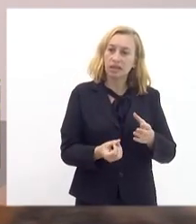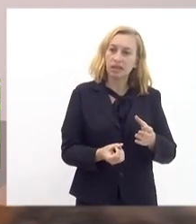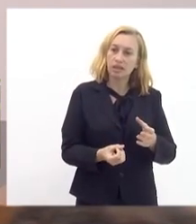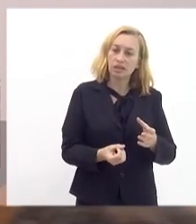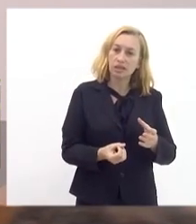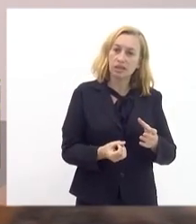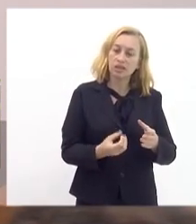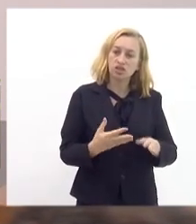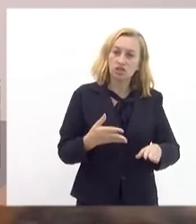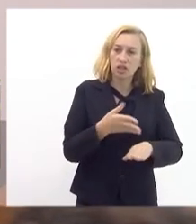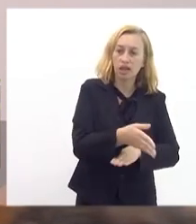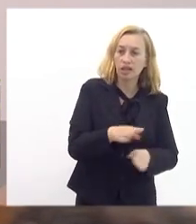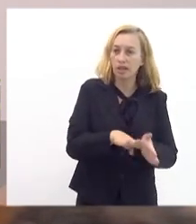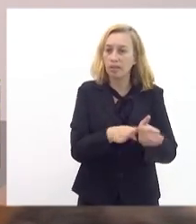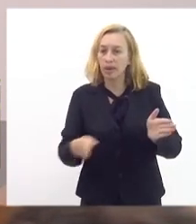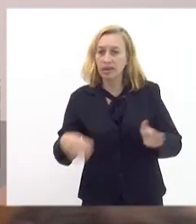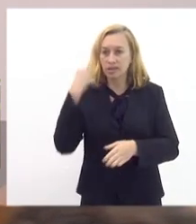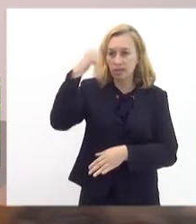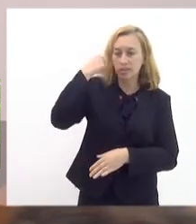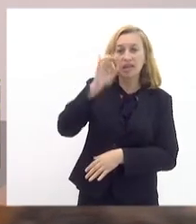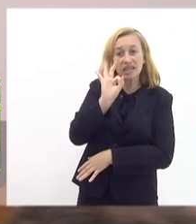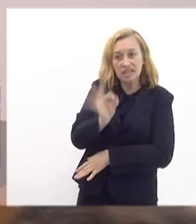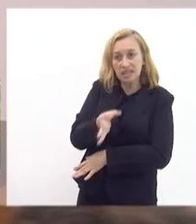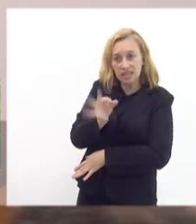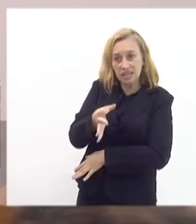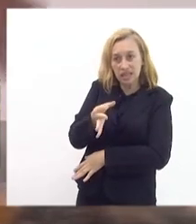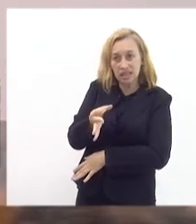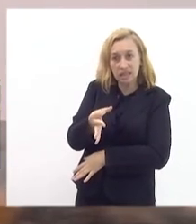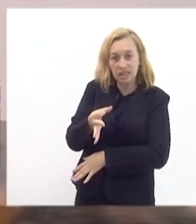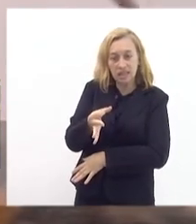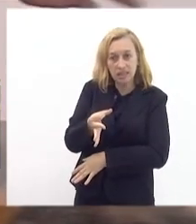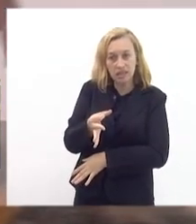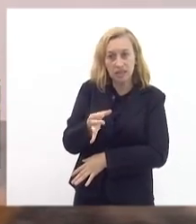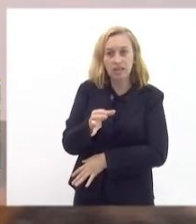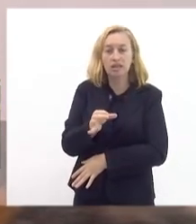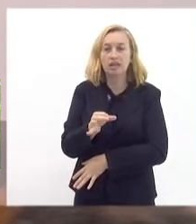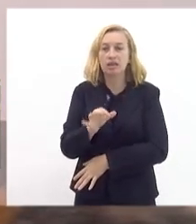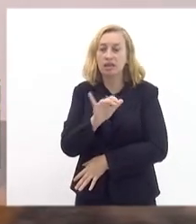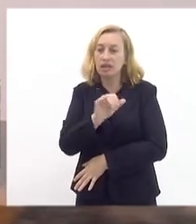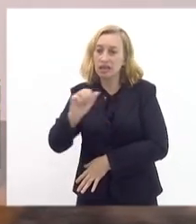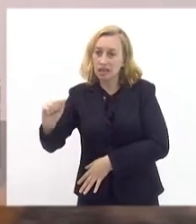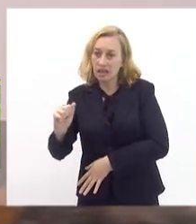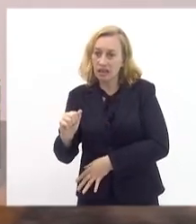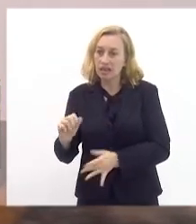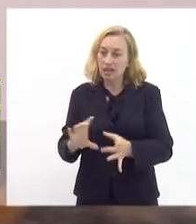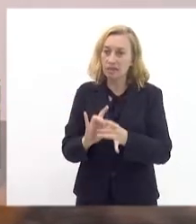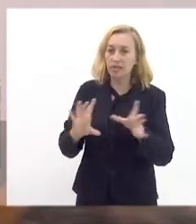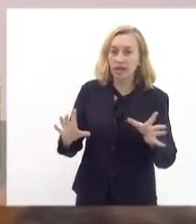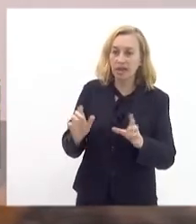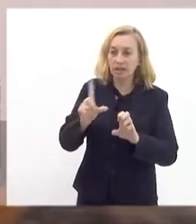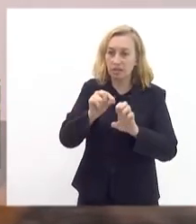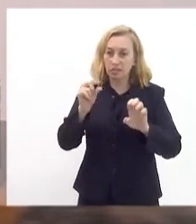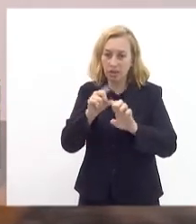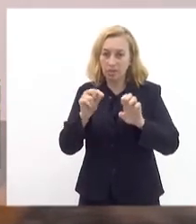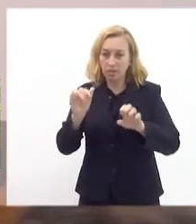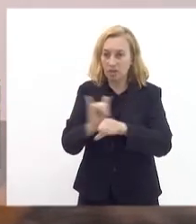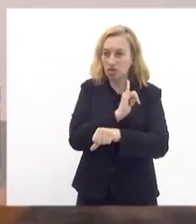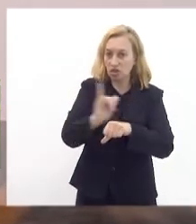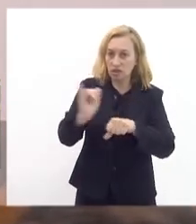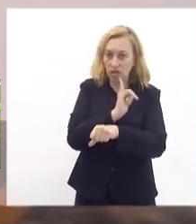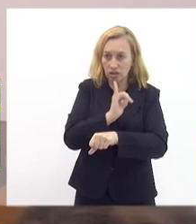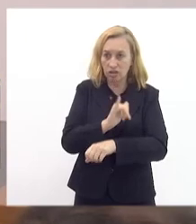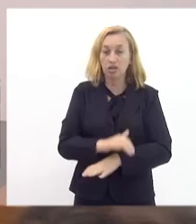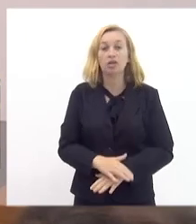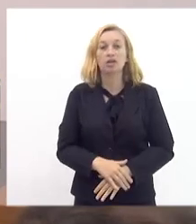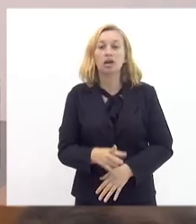Baía de Sepetiba Com certeza será considerada pelo inéia como um empreendimento estratégico